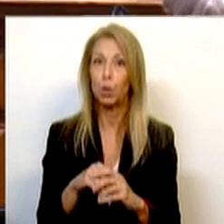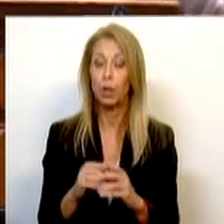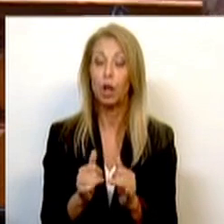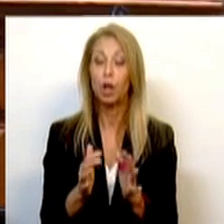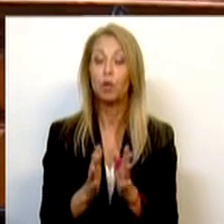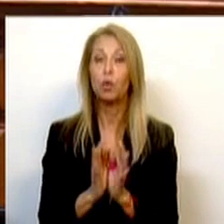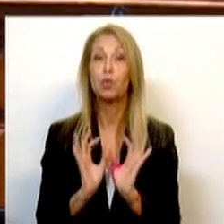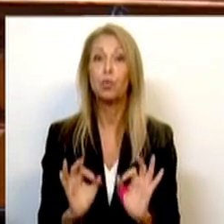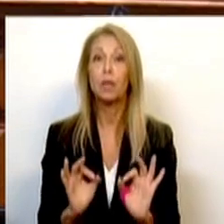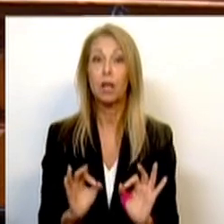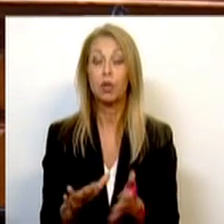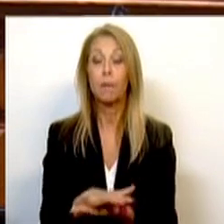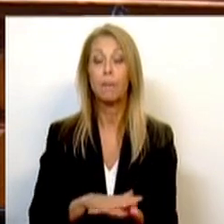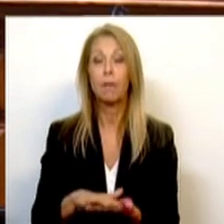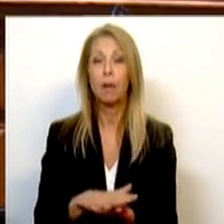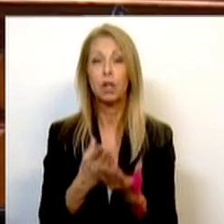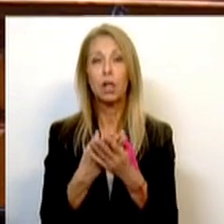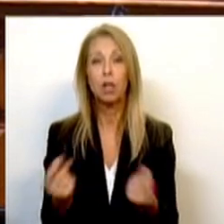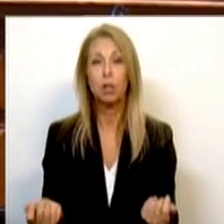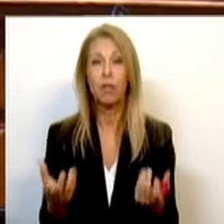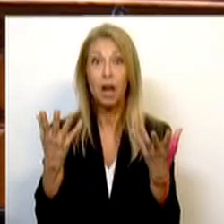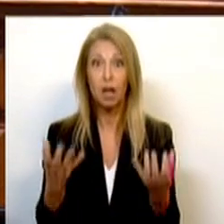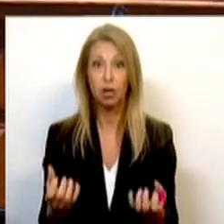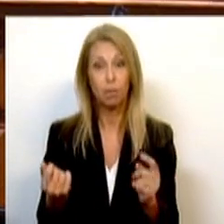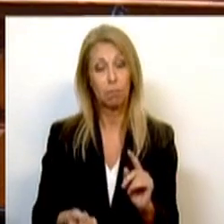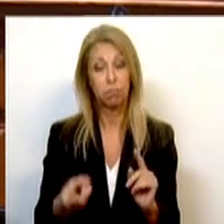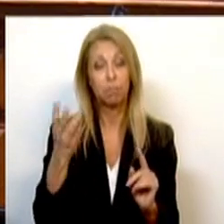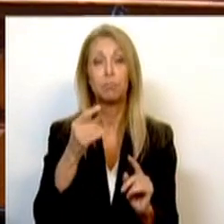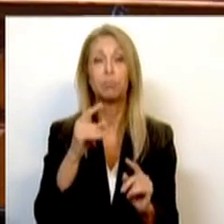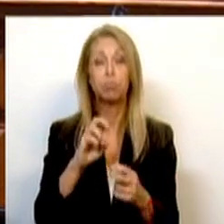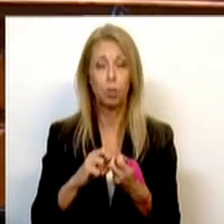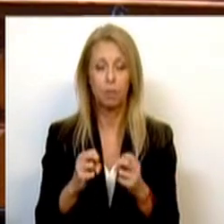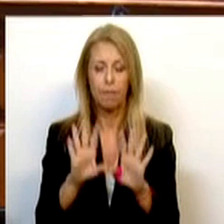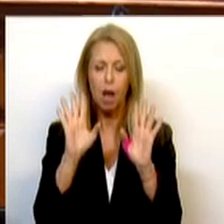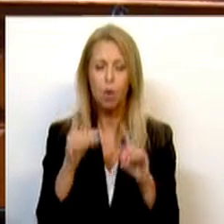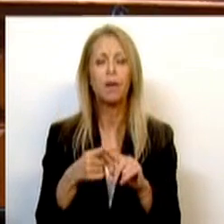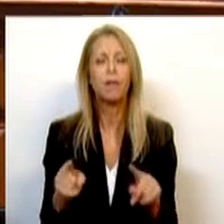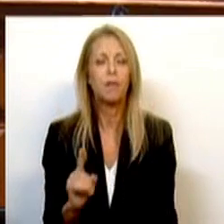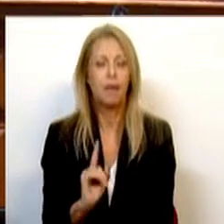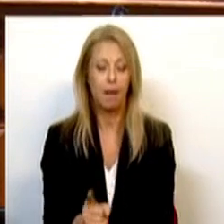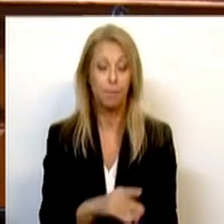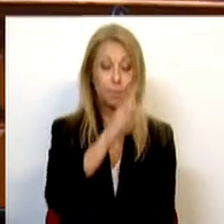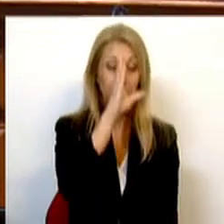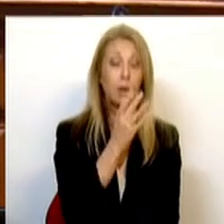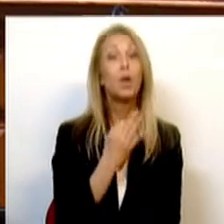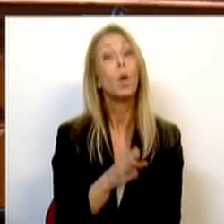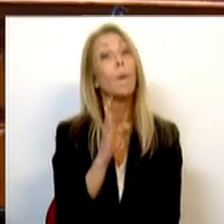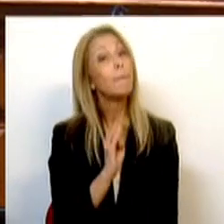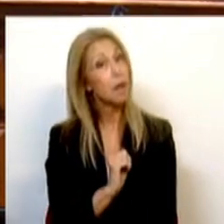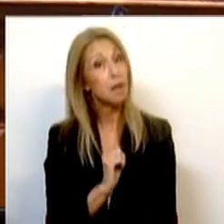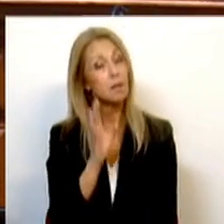cuidados primários e resolver muitos dos problemas. A grande diferença é o governo do Partido Socialista